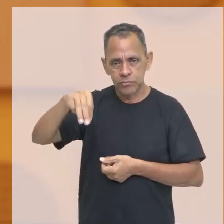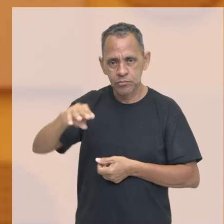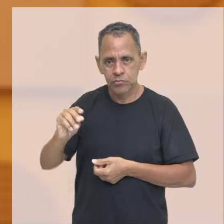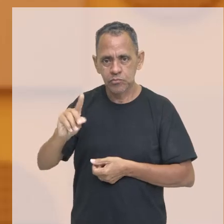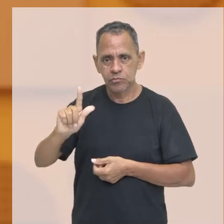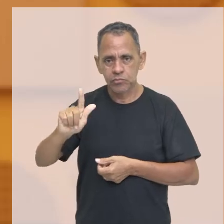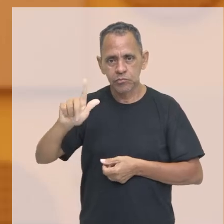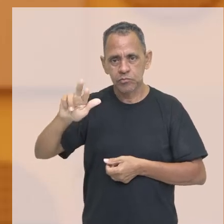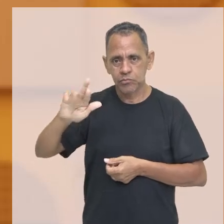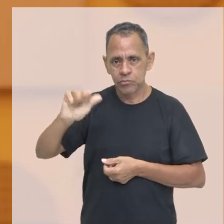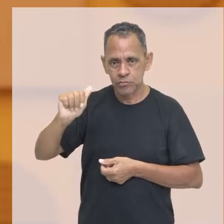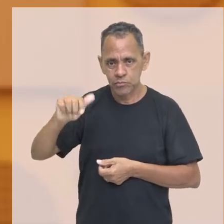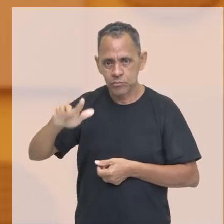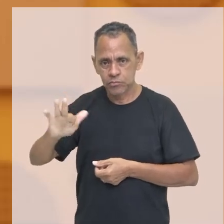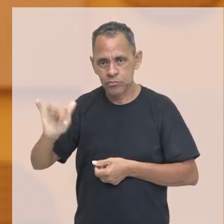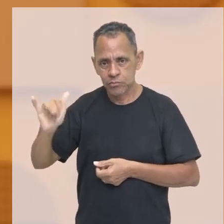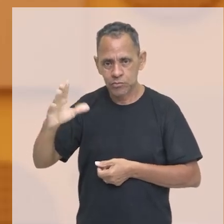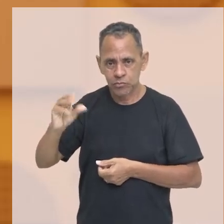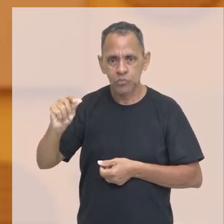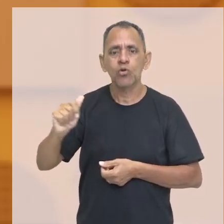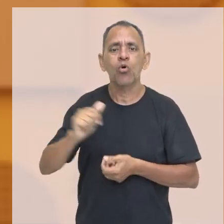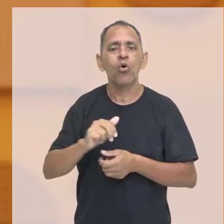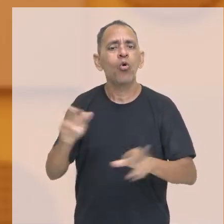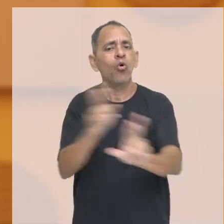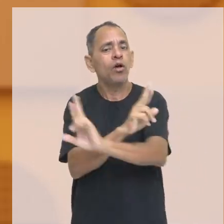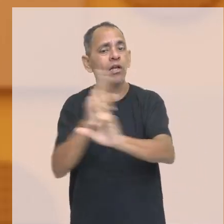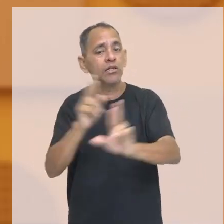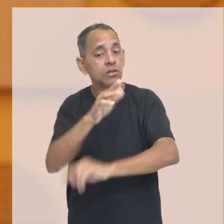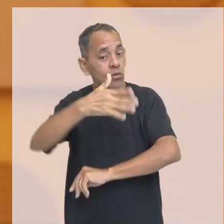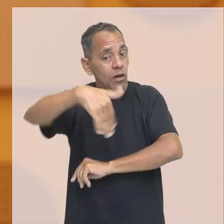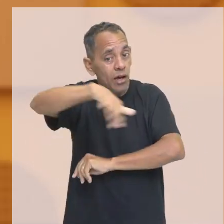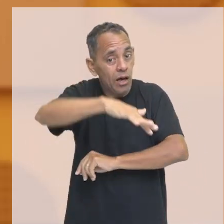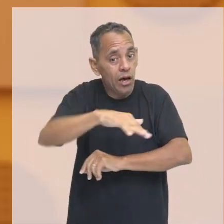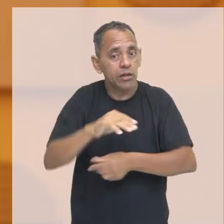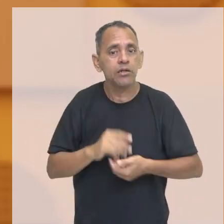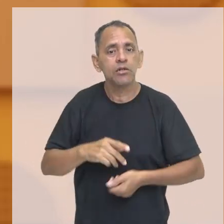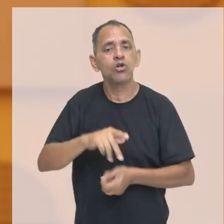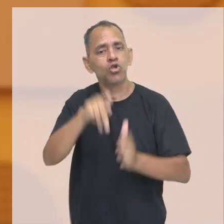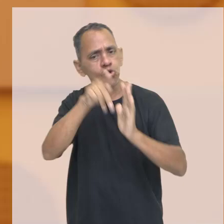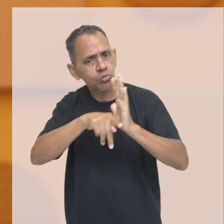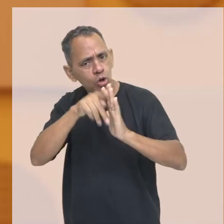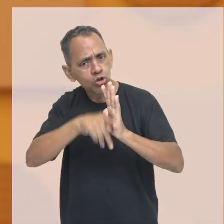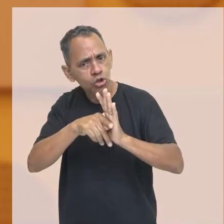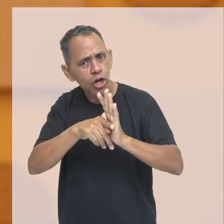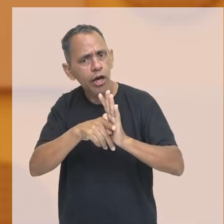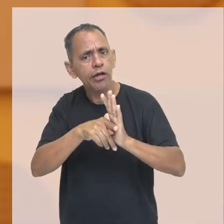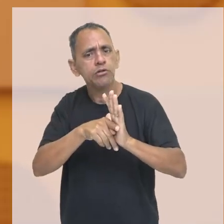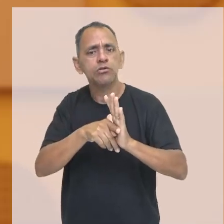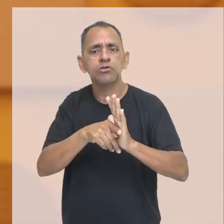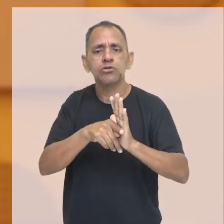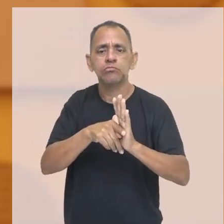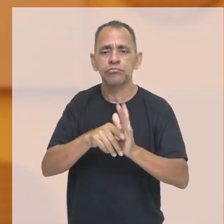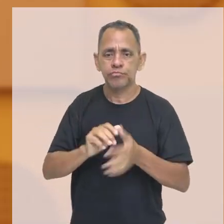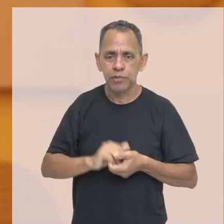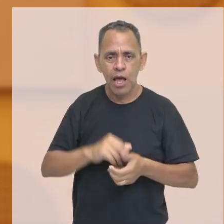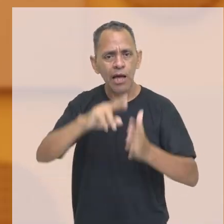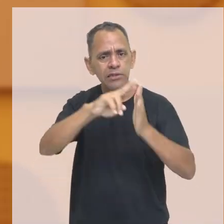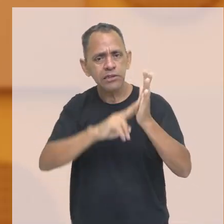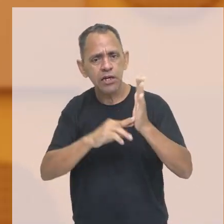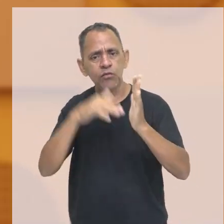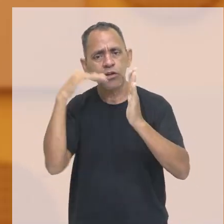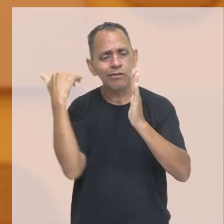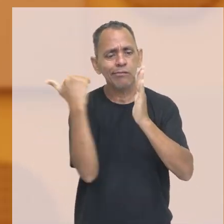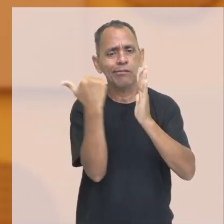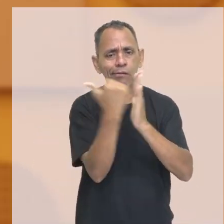visão do governo central em relação à região. E os planos, as medidas que o governo